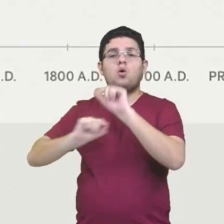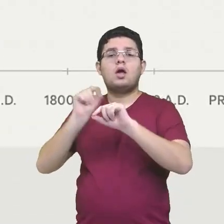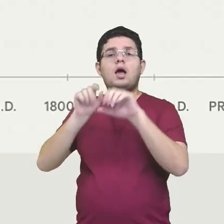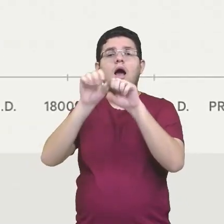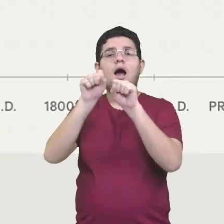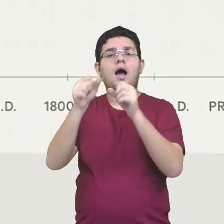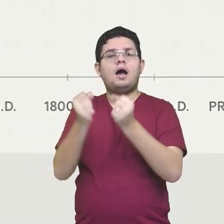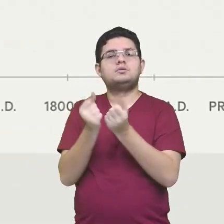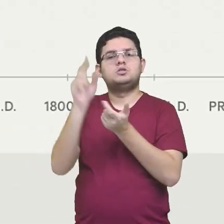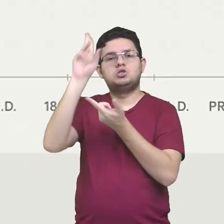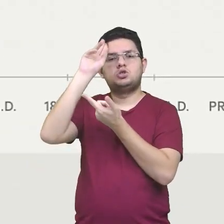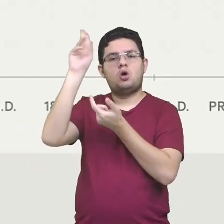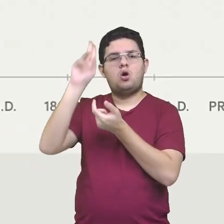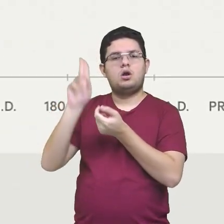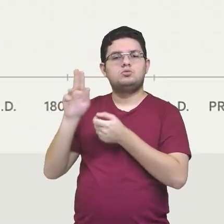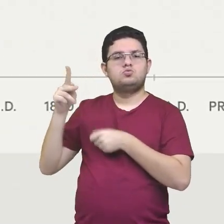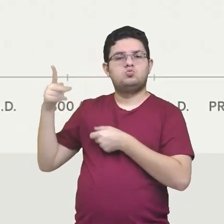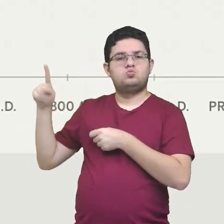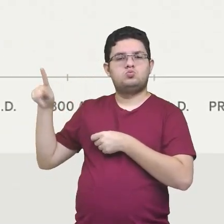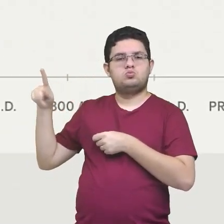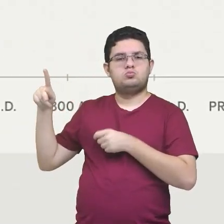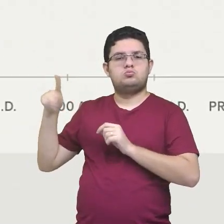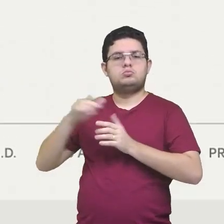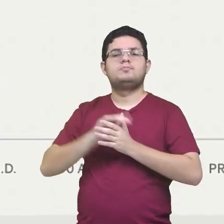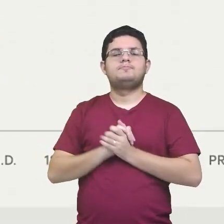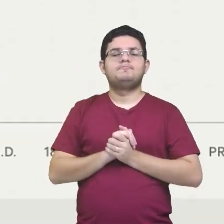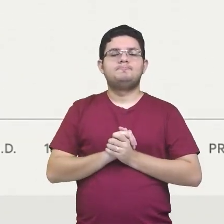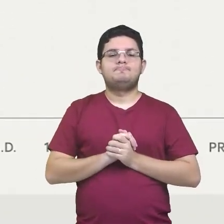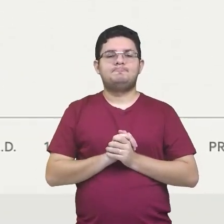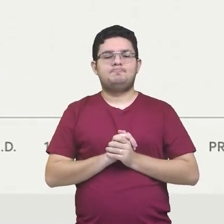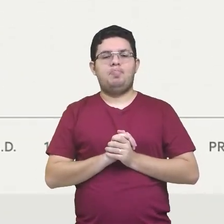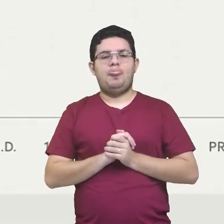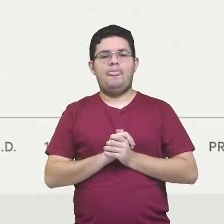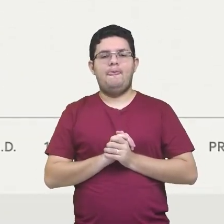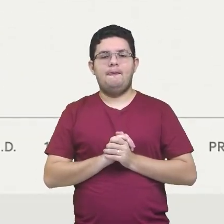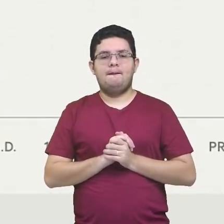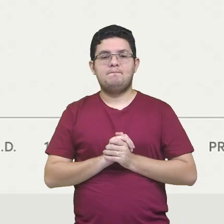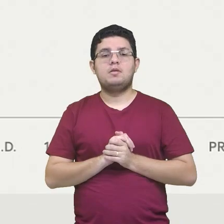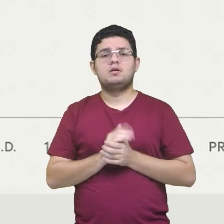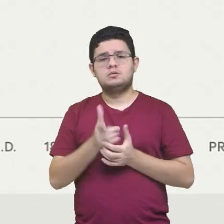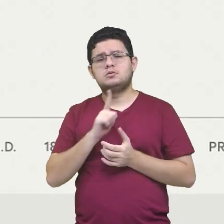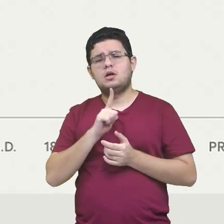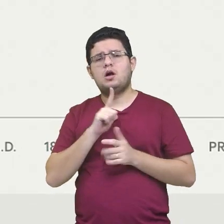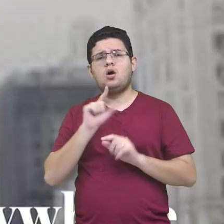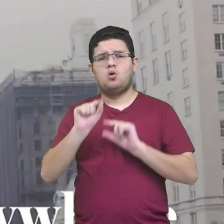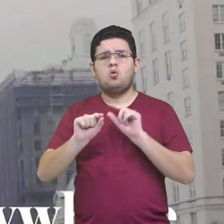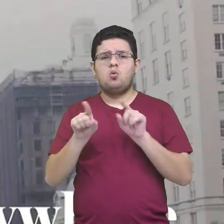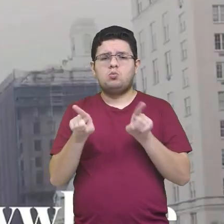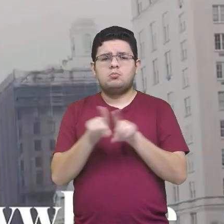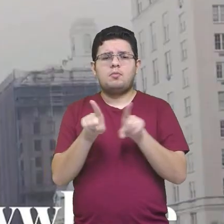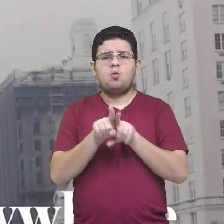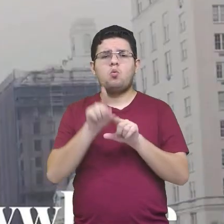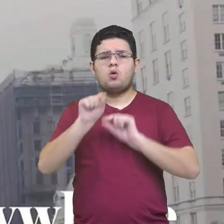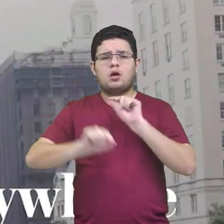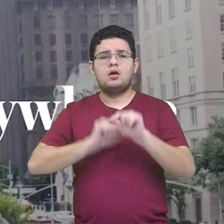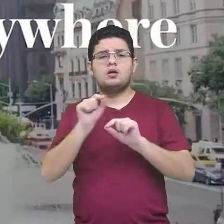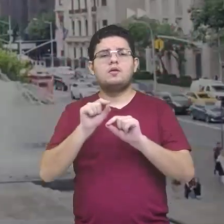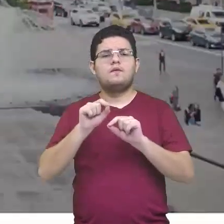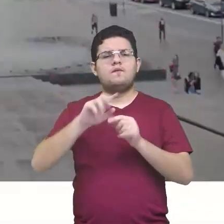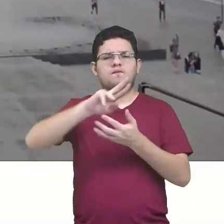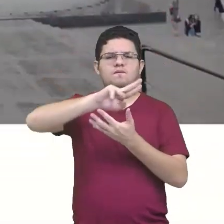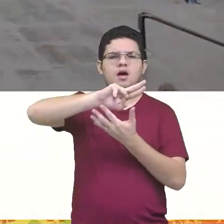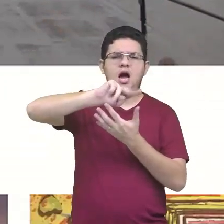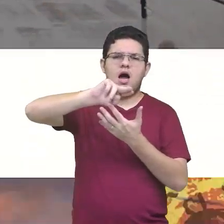contada através de uma linha do tempo, não é? Então a gente tem também nesse museu aqui diversas